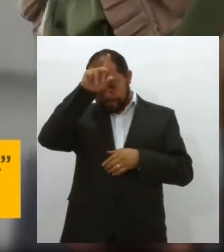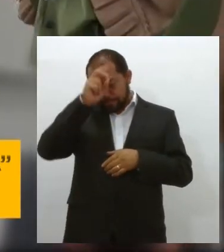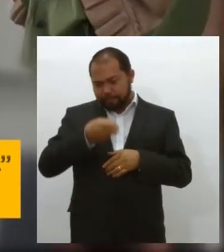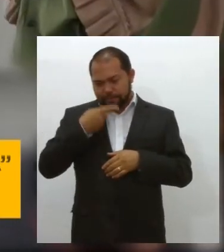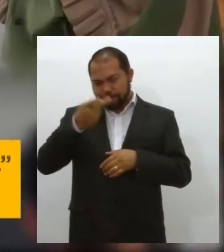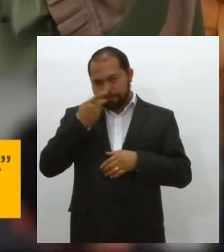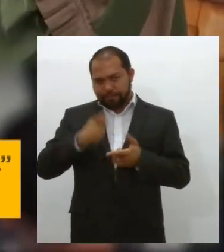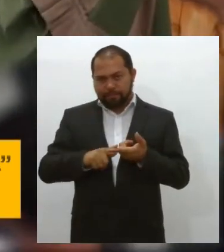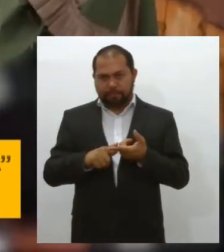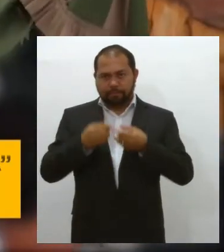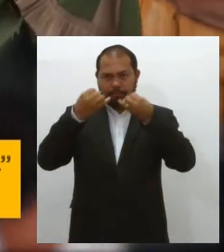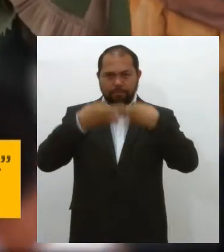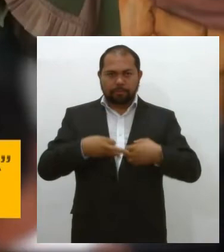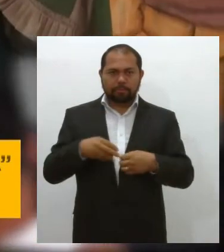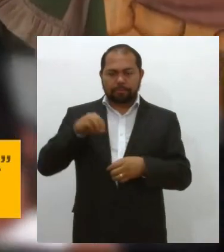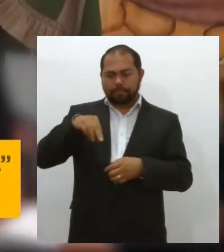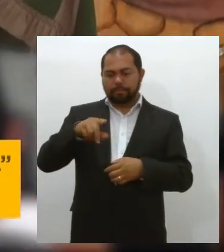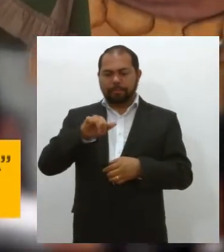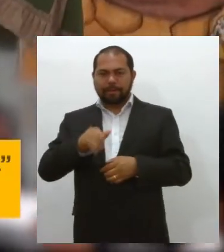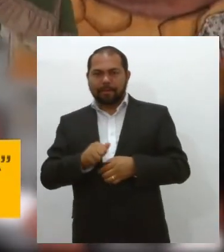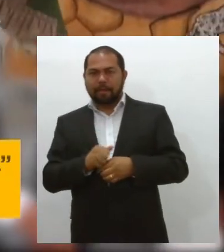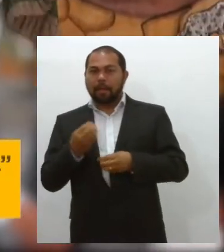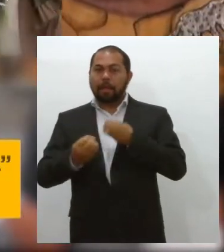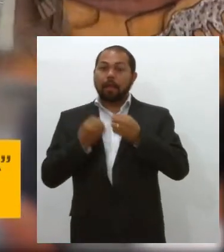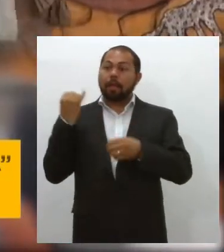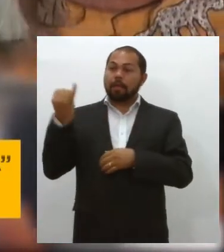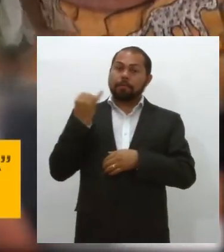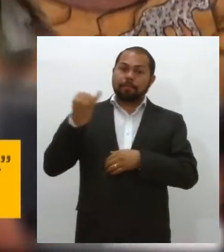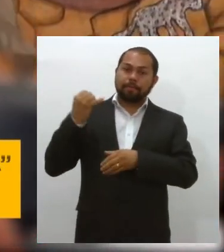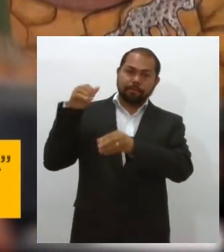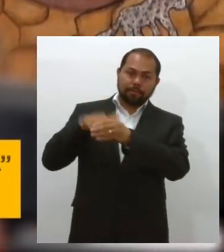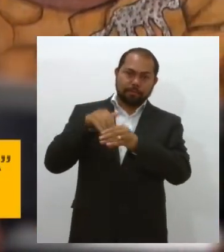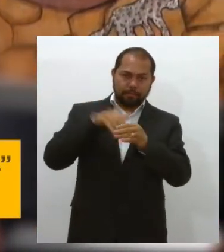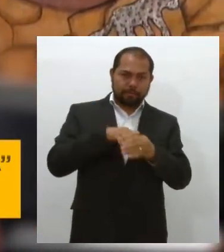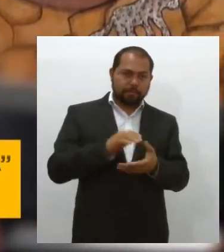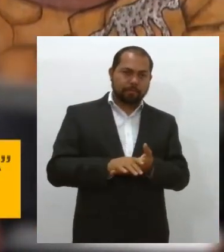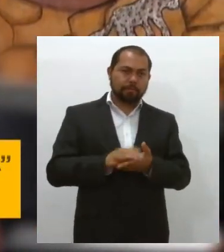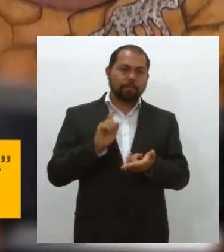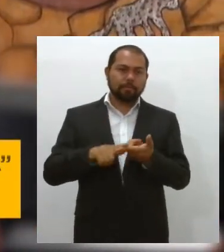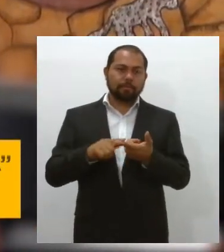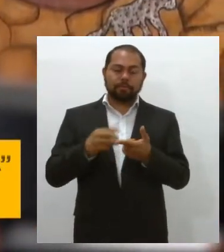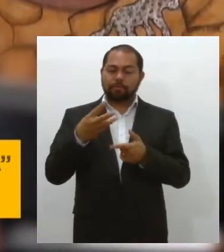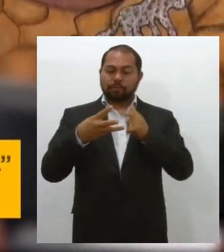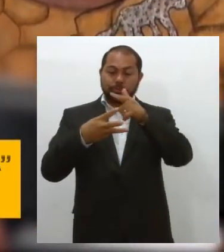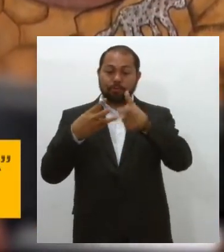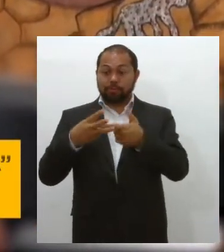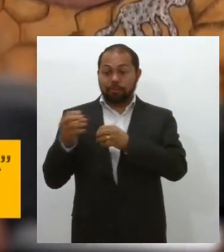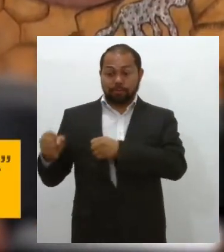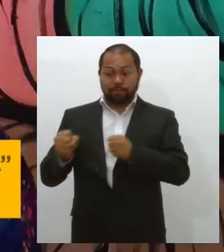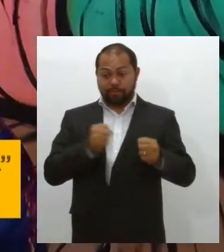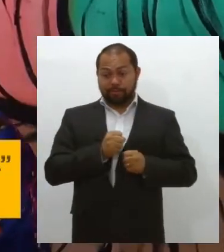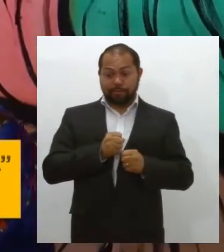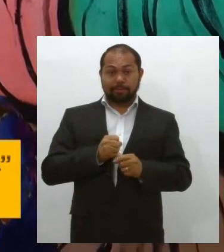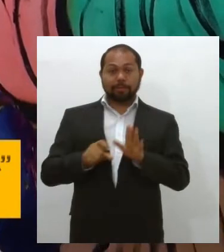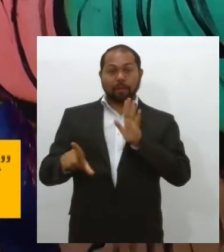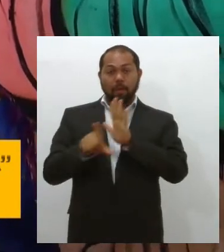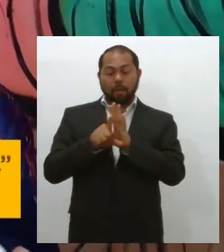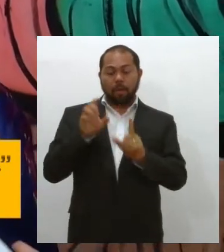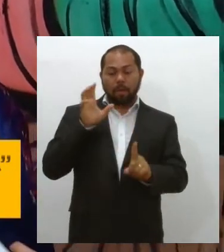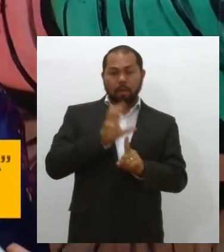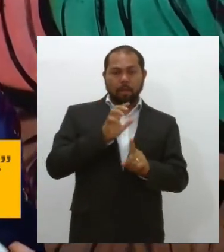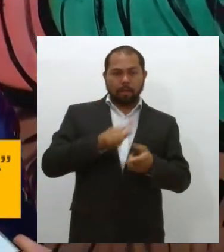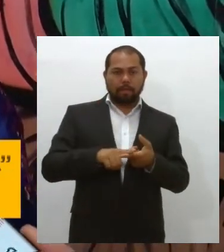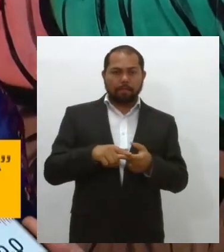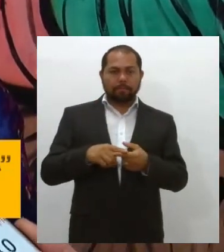para Maria Grilada a importância das eleições e também dos três poderes que regem as leis no país. A gente costuma dizer